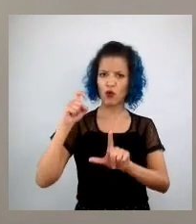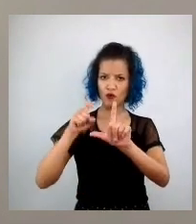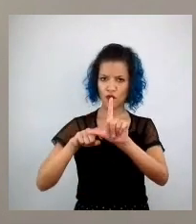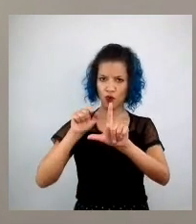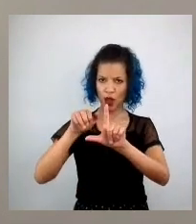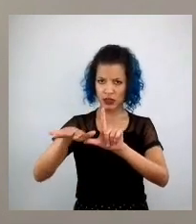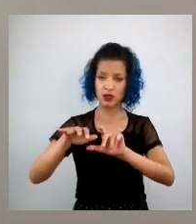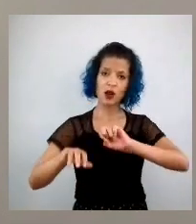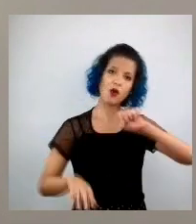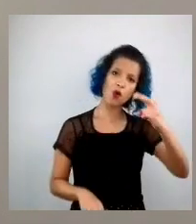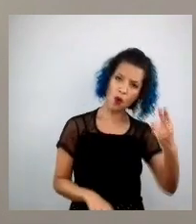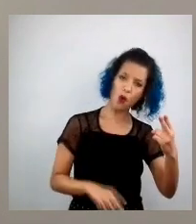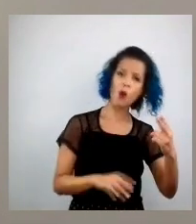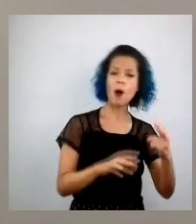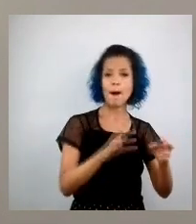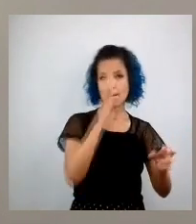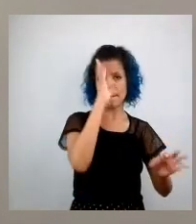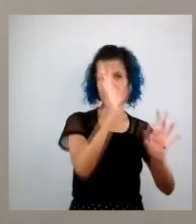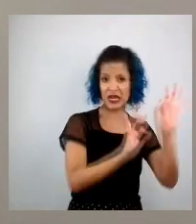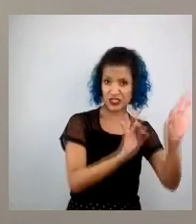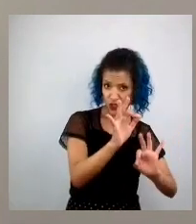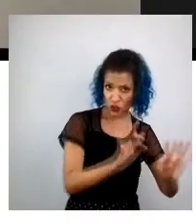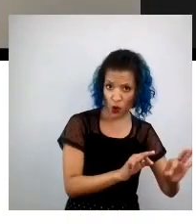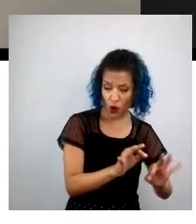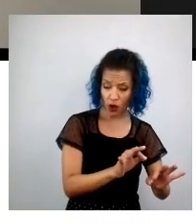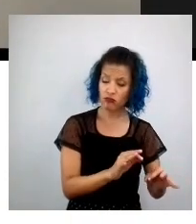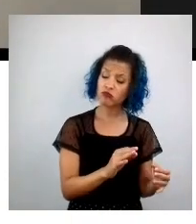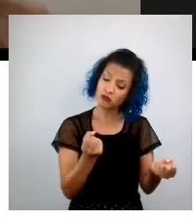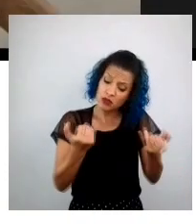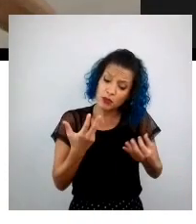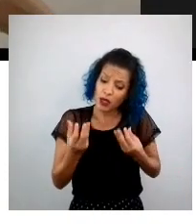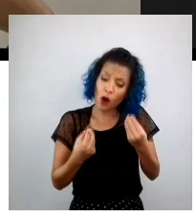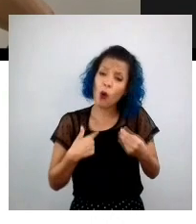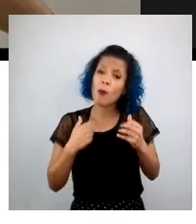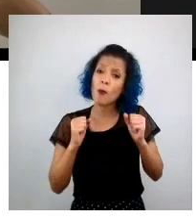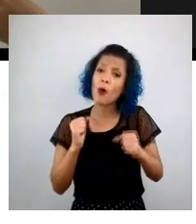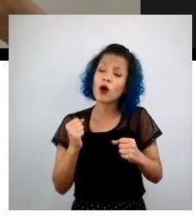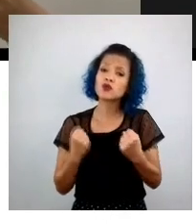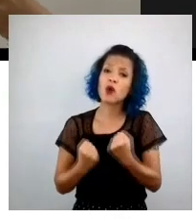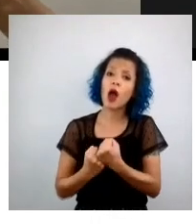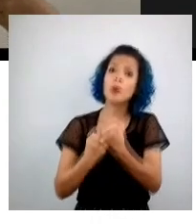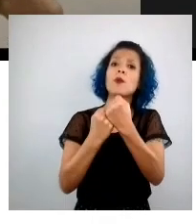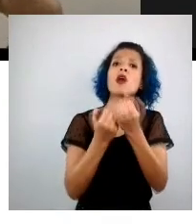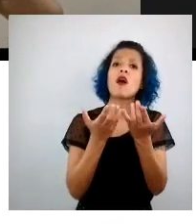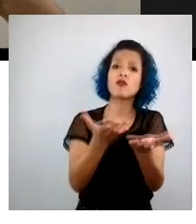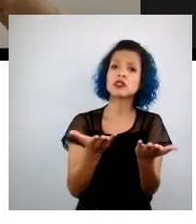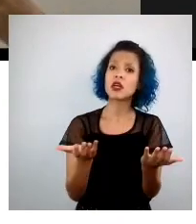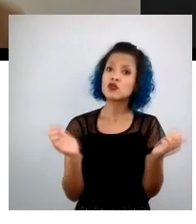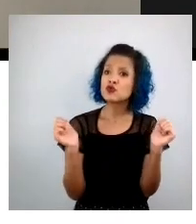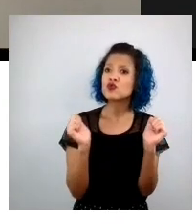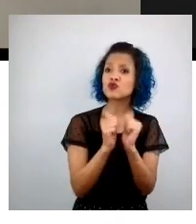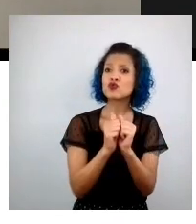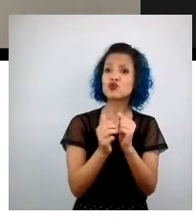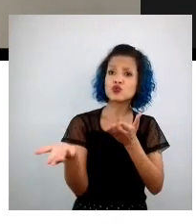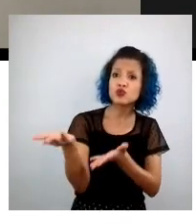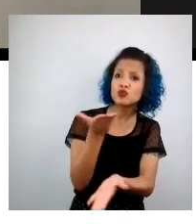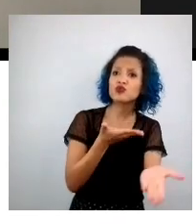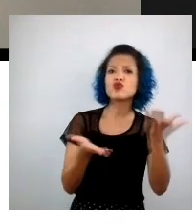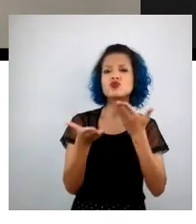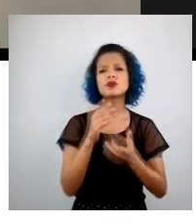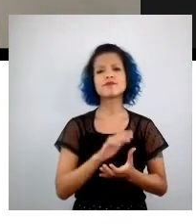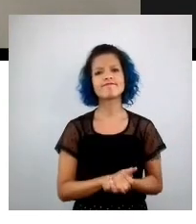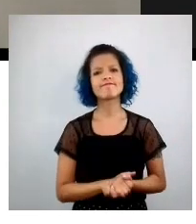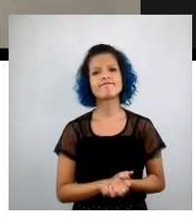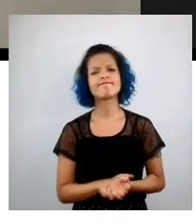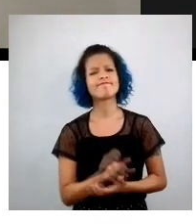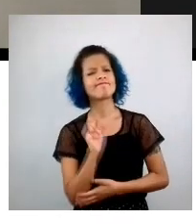trazer para agregar você. Para jogar junto, né? Porque, Sim. assim... Total. Nossa, sabe que eu lembro, eu estava